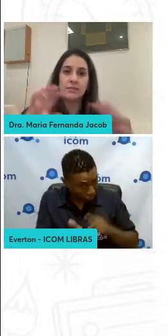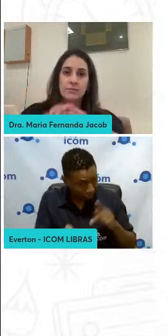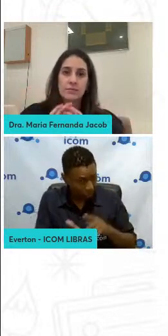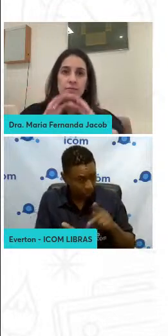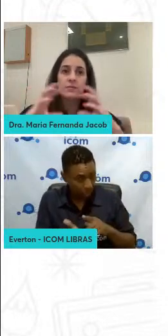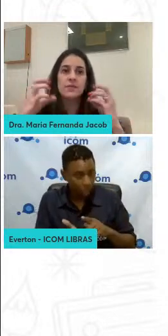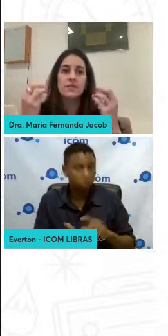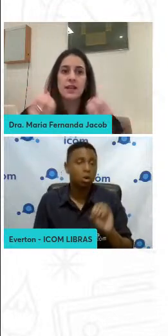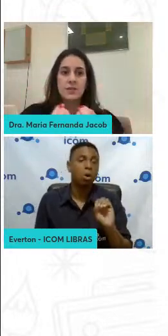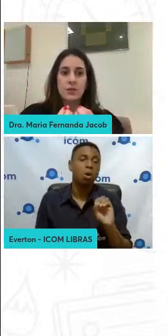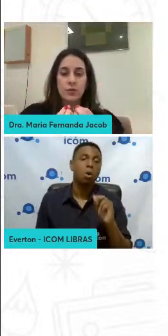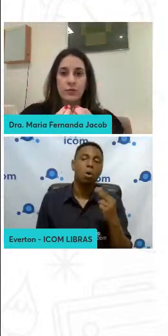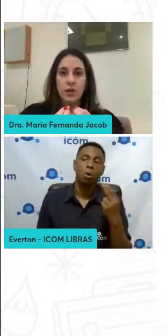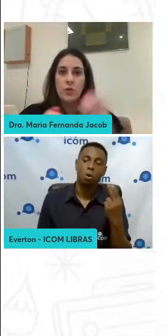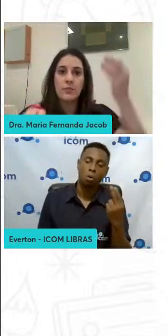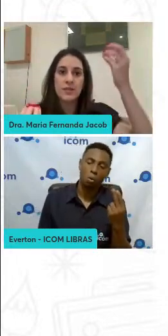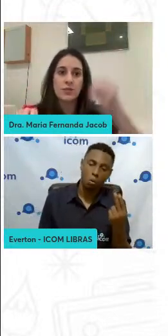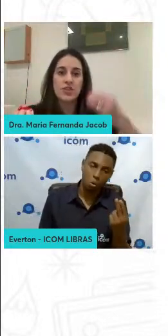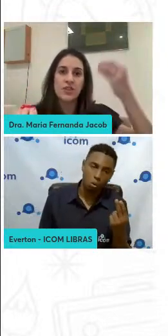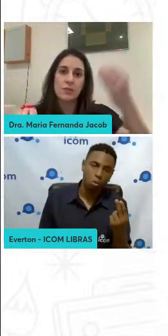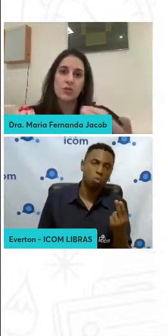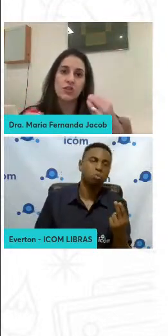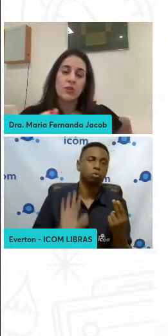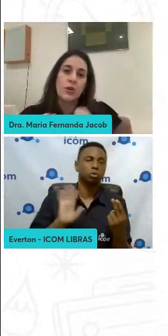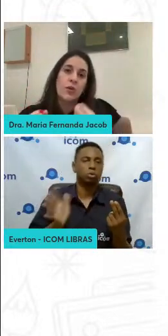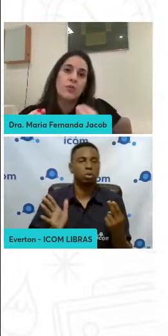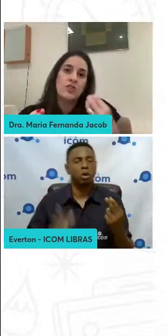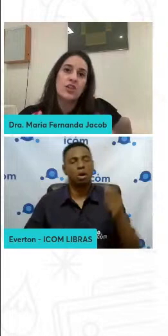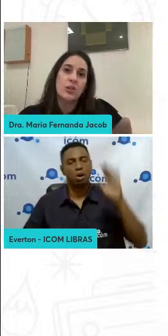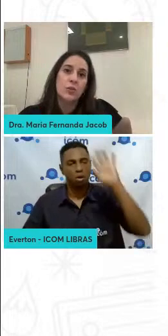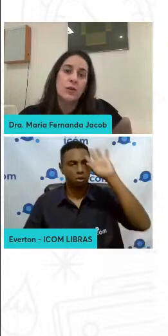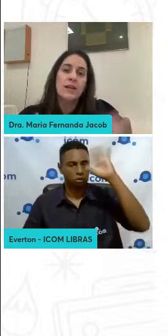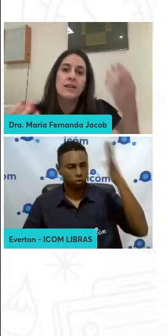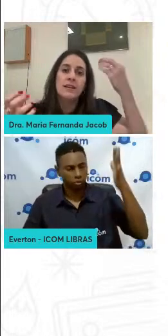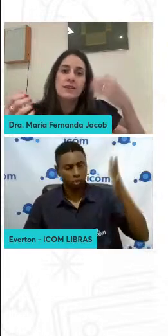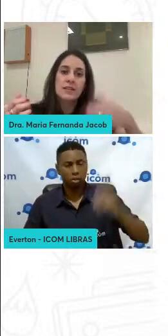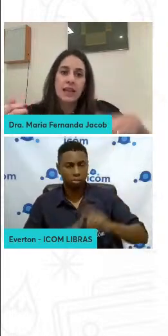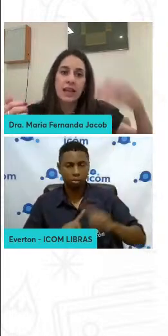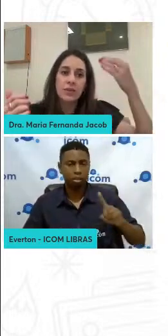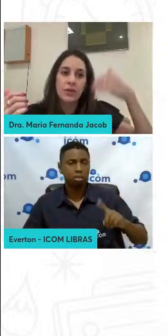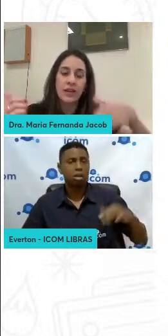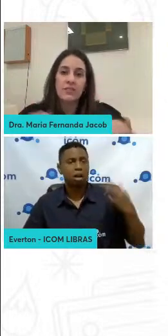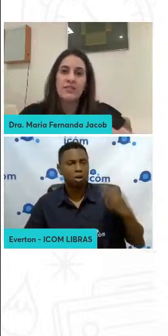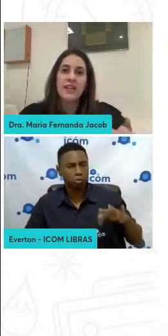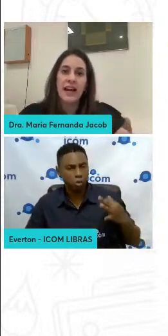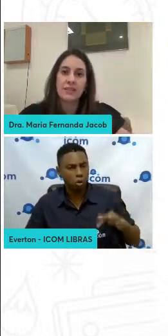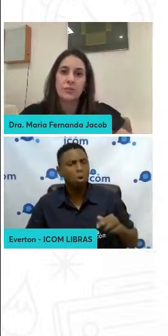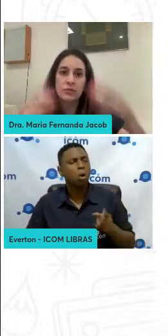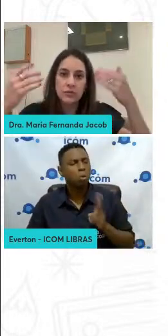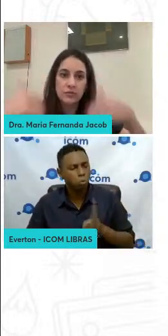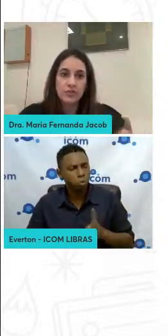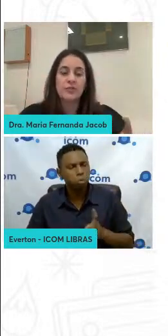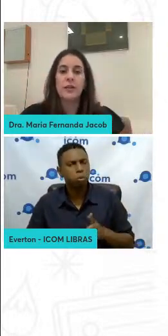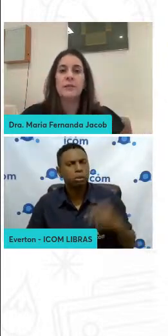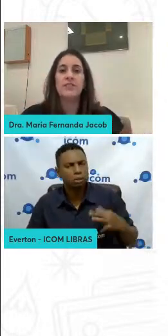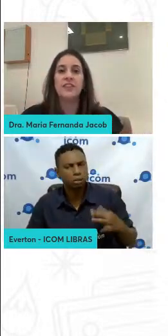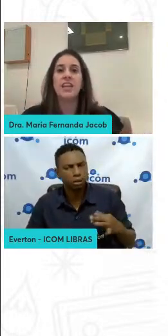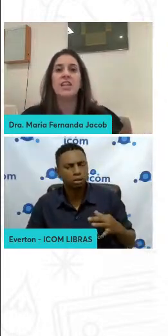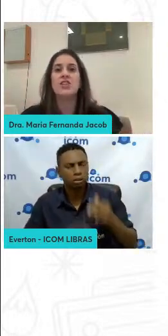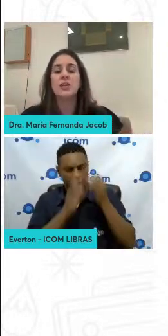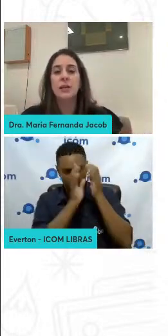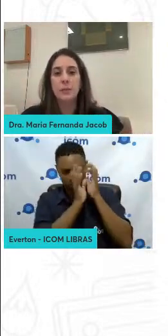já se resolveu, mas o estímulo de dor continua sendo enviado de